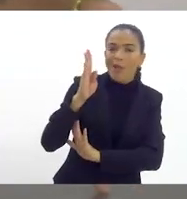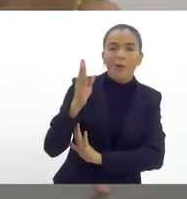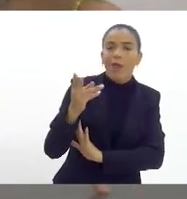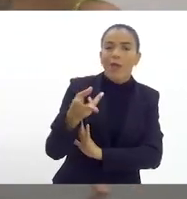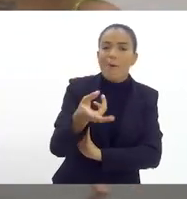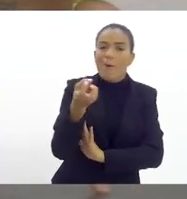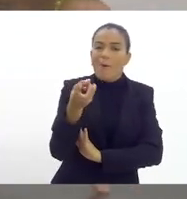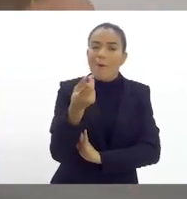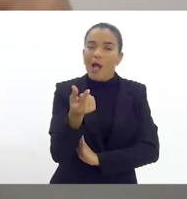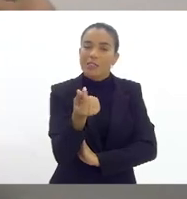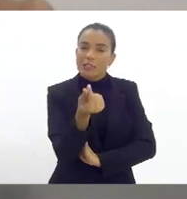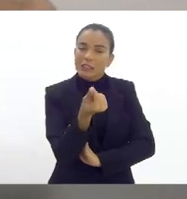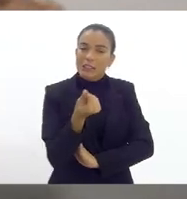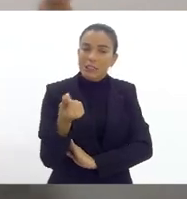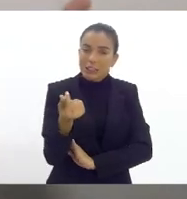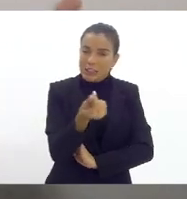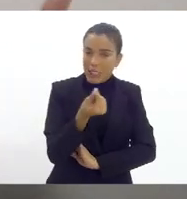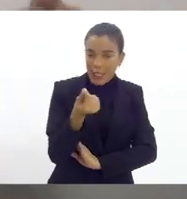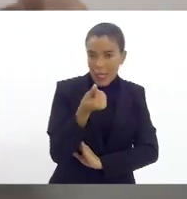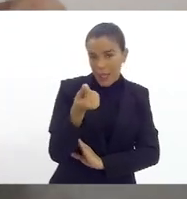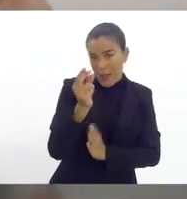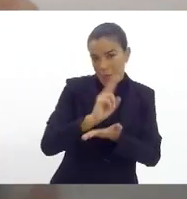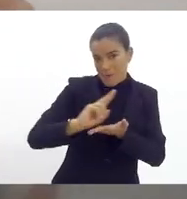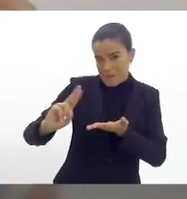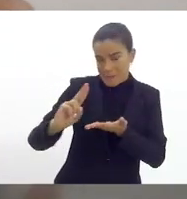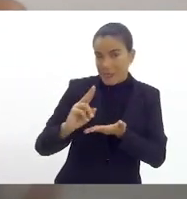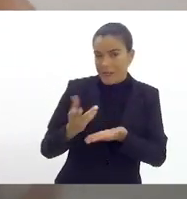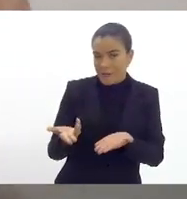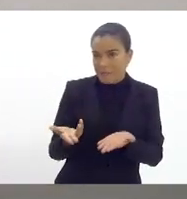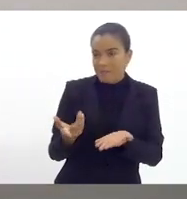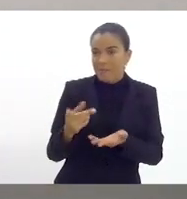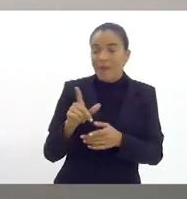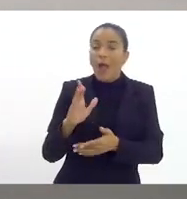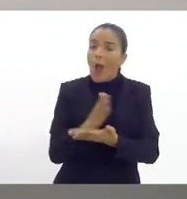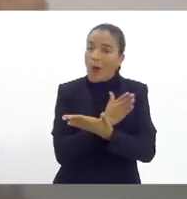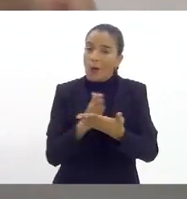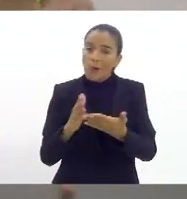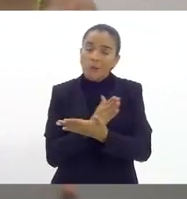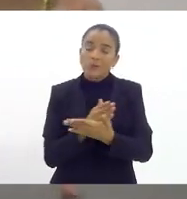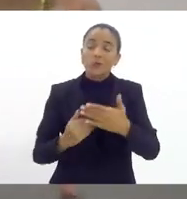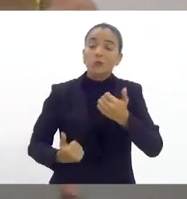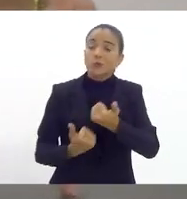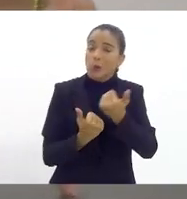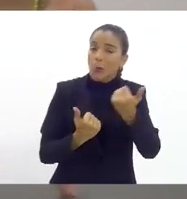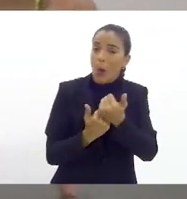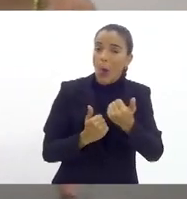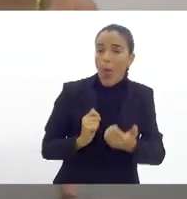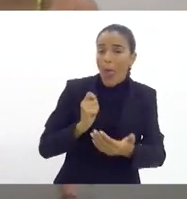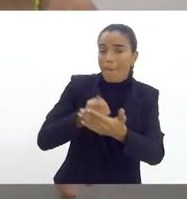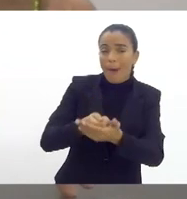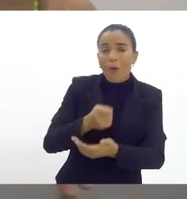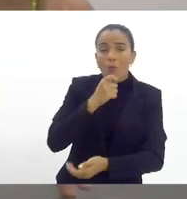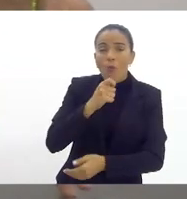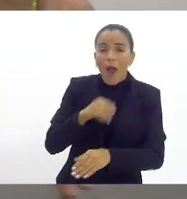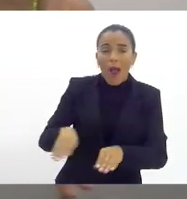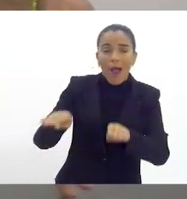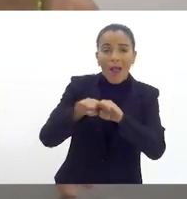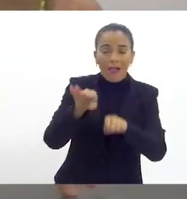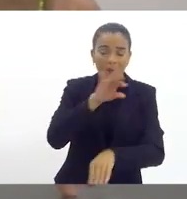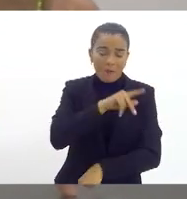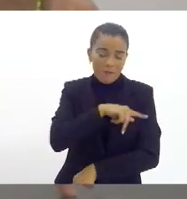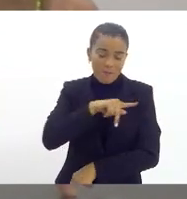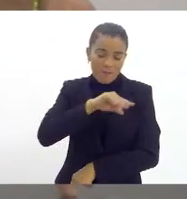um professor só que muitos casos são tutores e a gente vê o momento da mensalidade acontecer deliberadamente sem nenhum tipo de